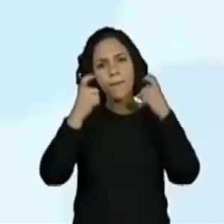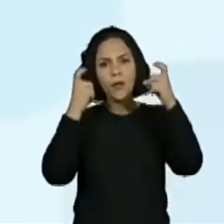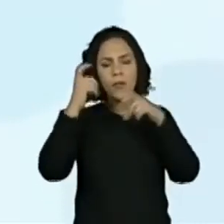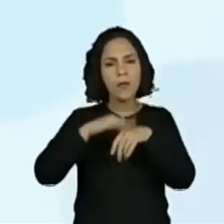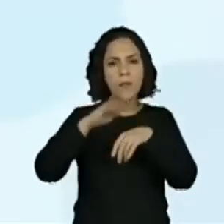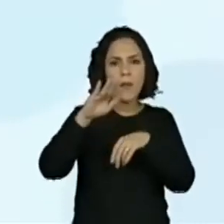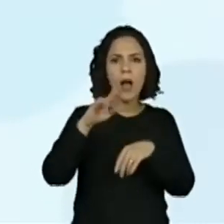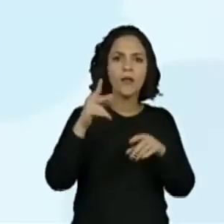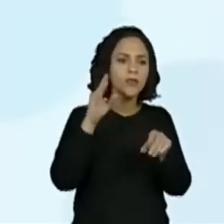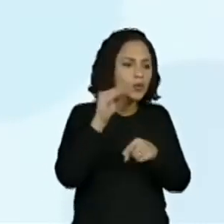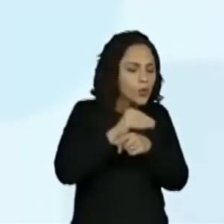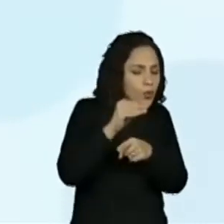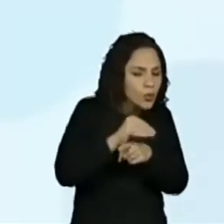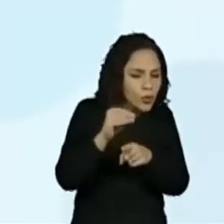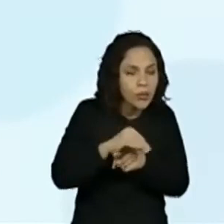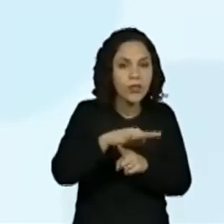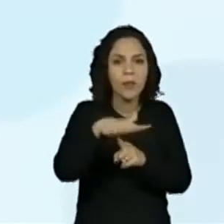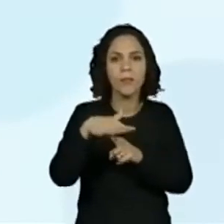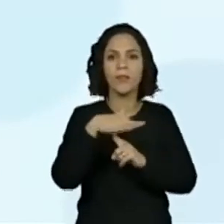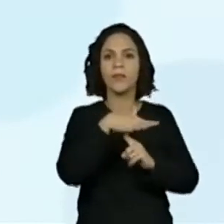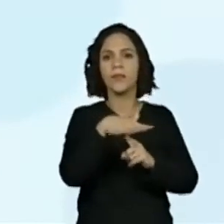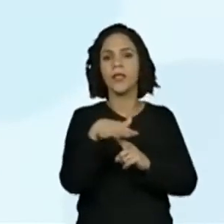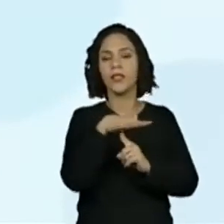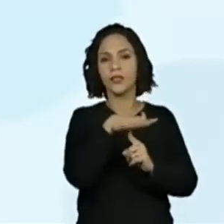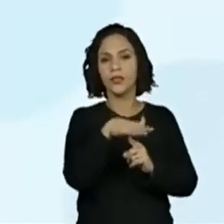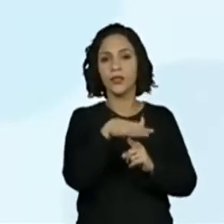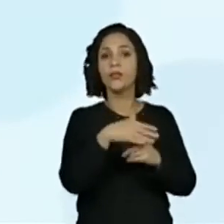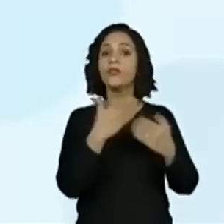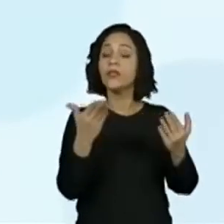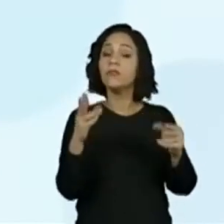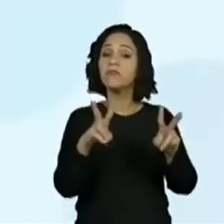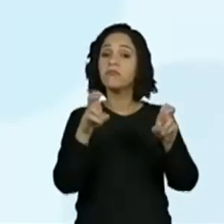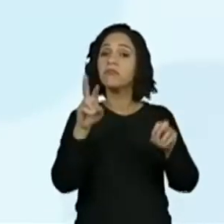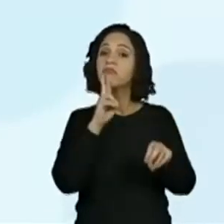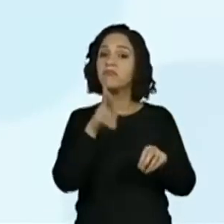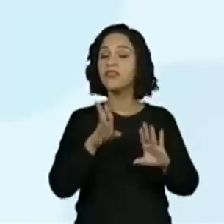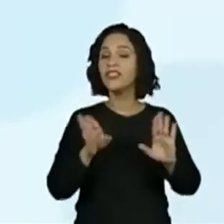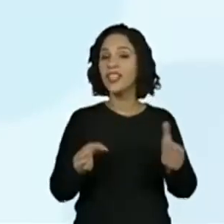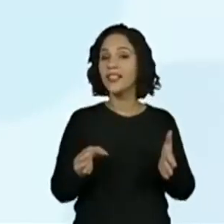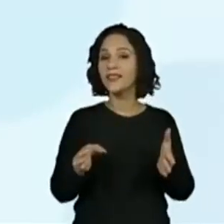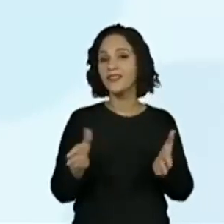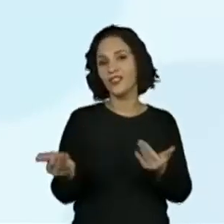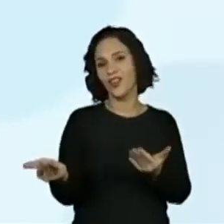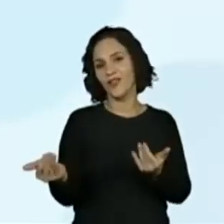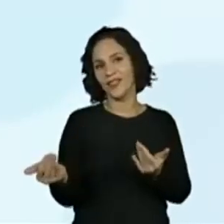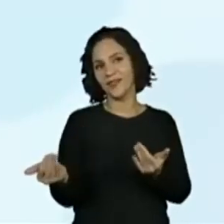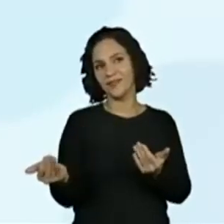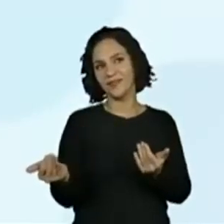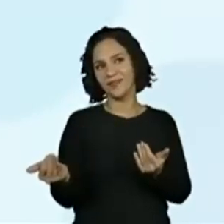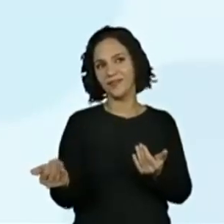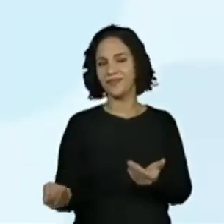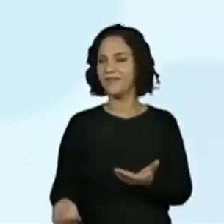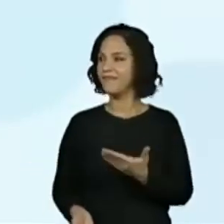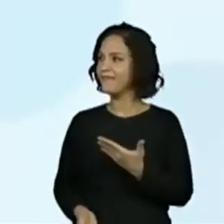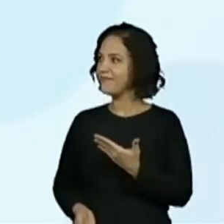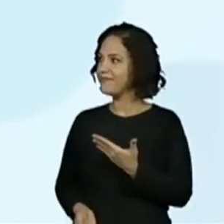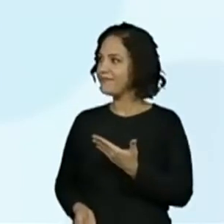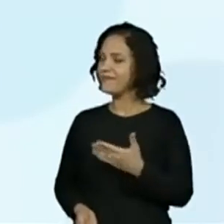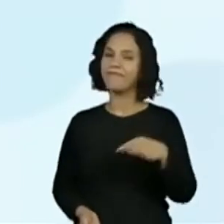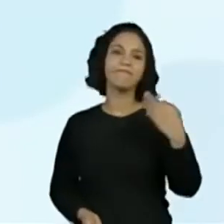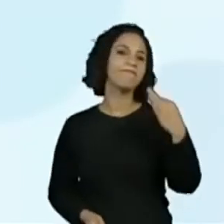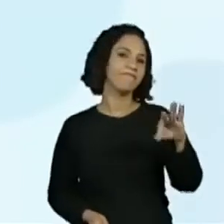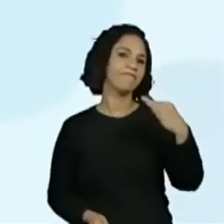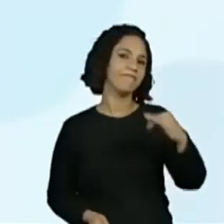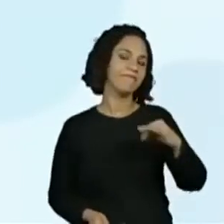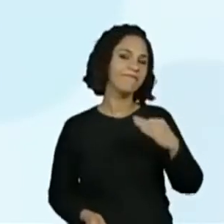o meio ambiente de estudo. Então, o título também já respondeu, sim, né? Com os jovens. Isso mesmo. Os